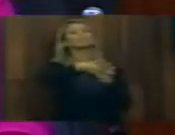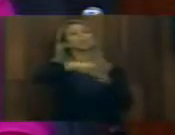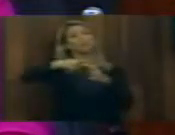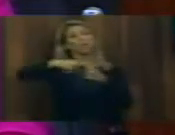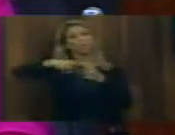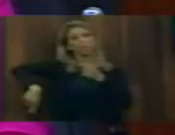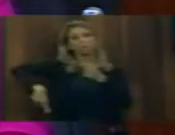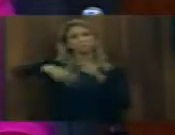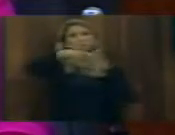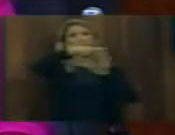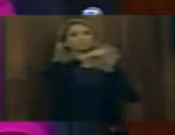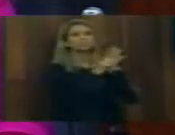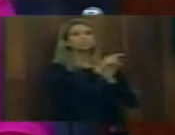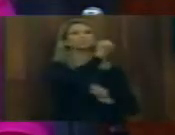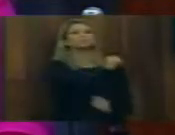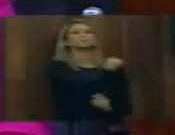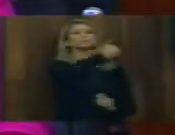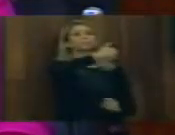ao projeto de lei número